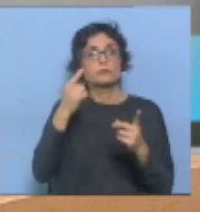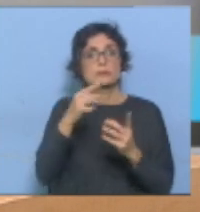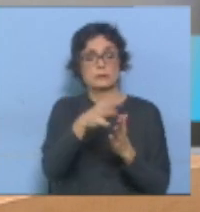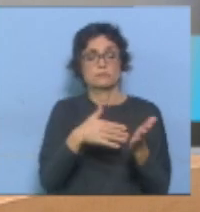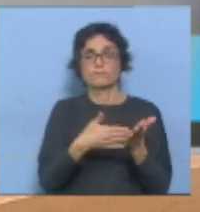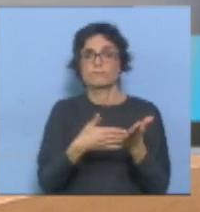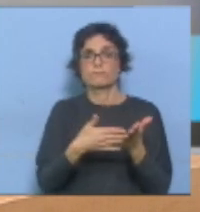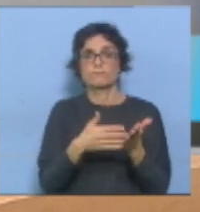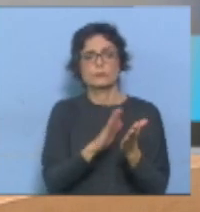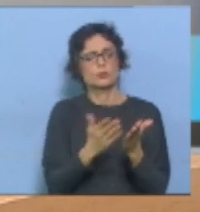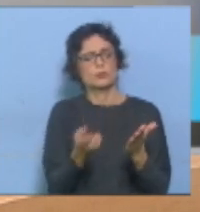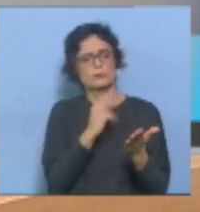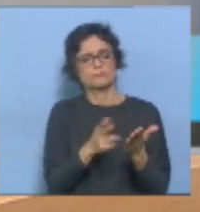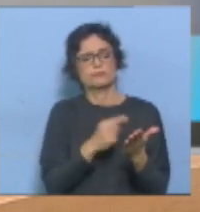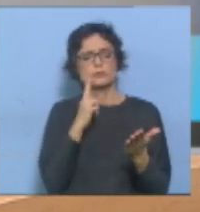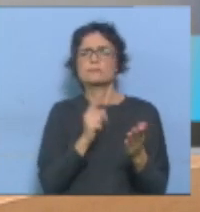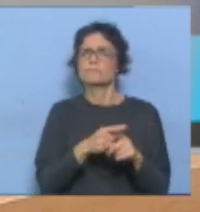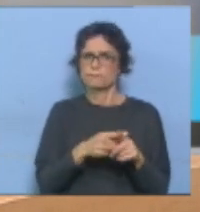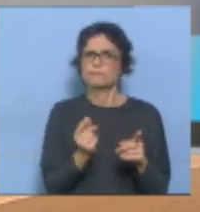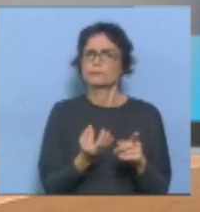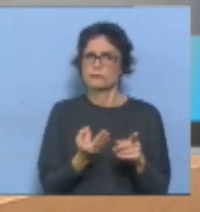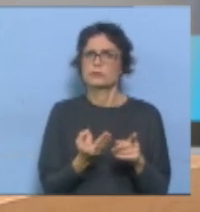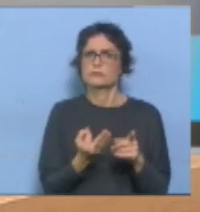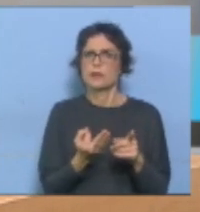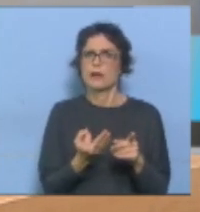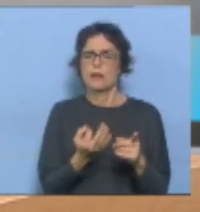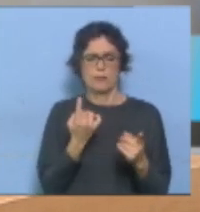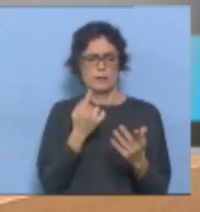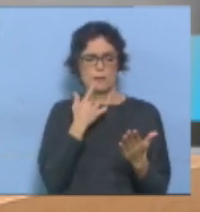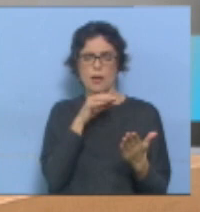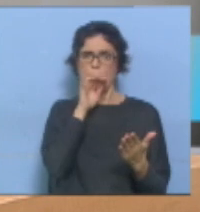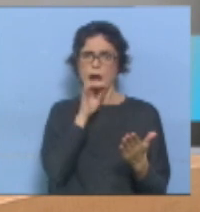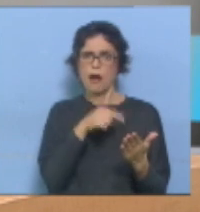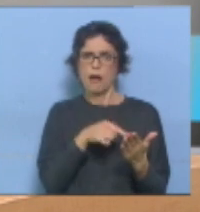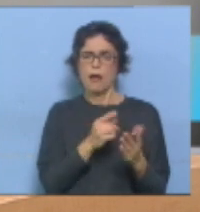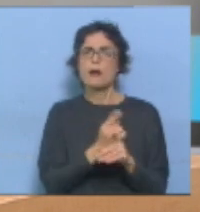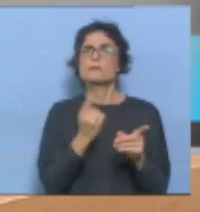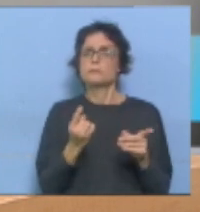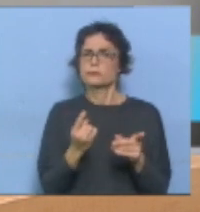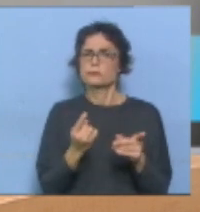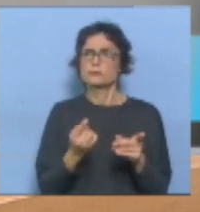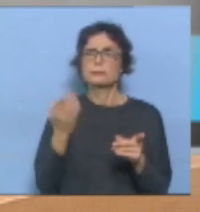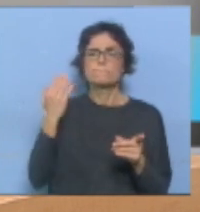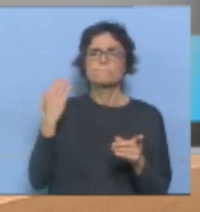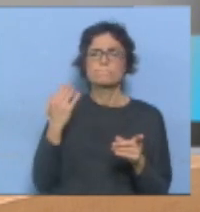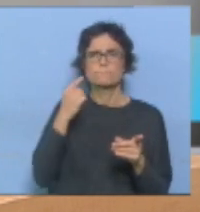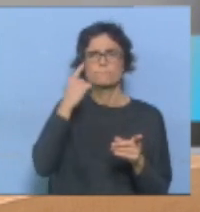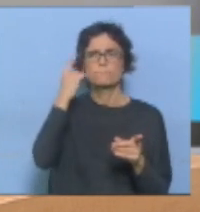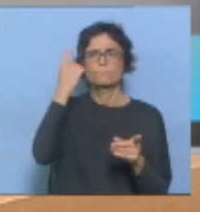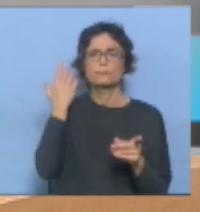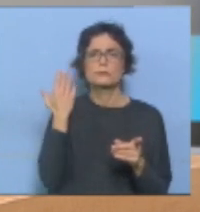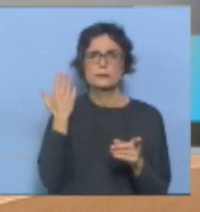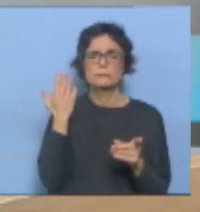e que nós olhámos com todo o interesse e alguma surpresa, confesso, porque na altura pensámos